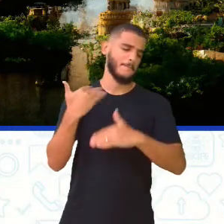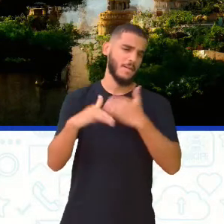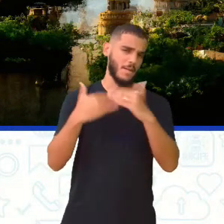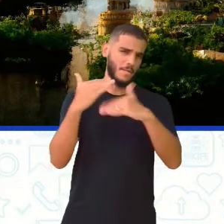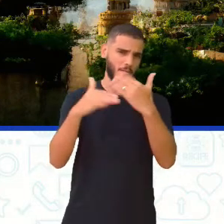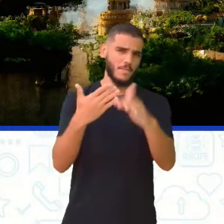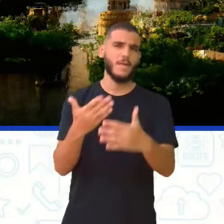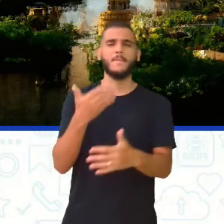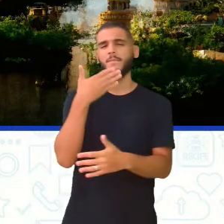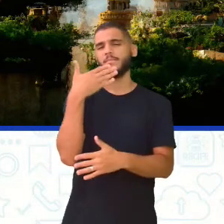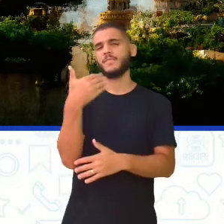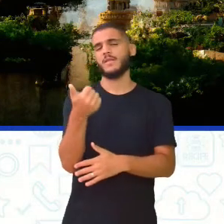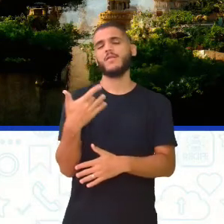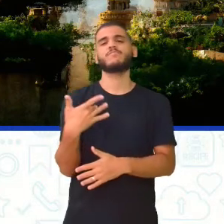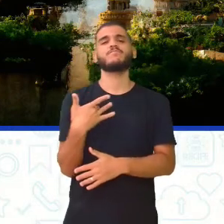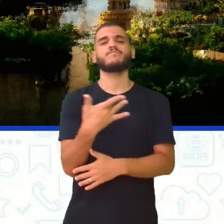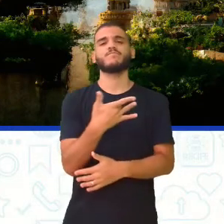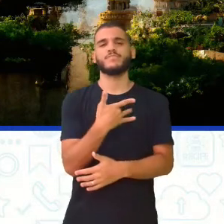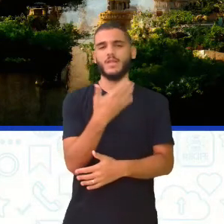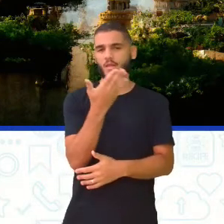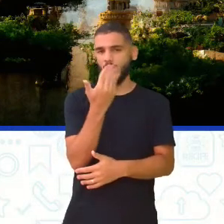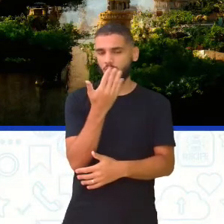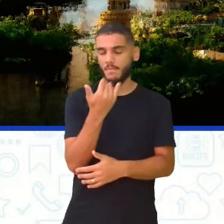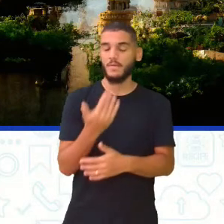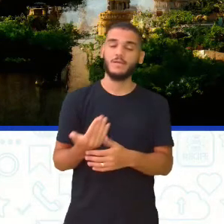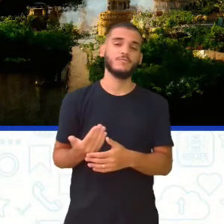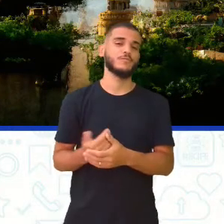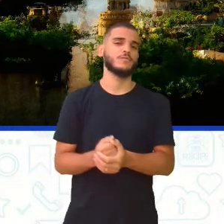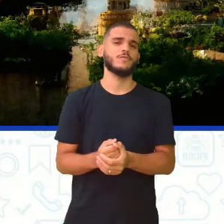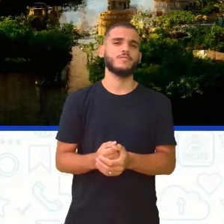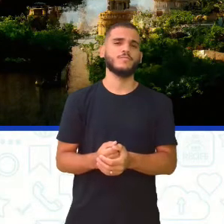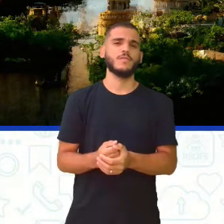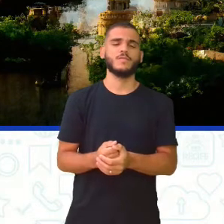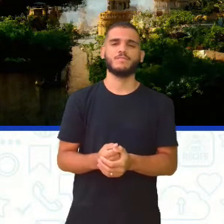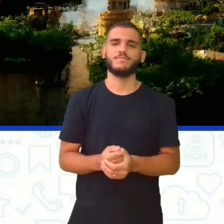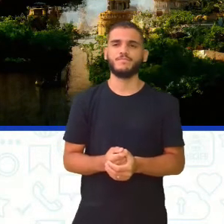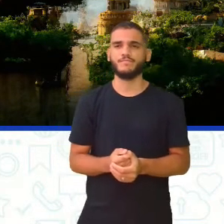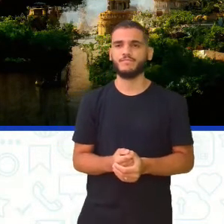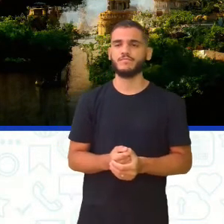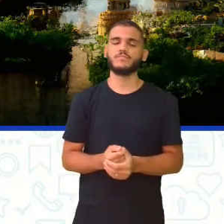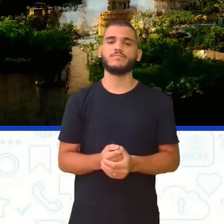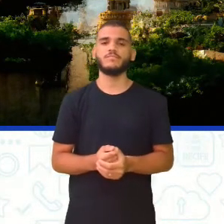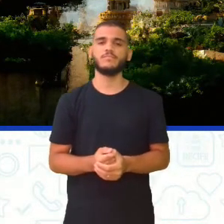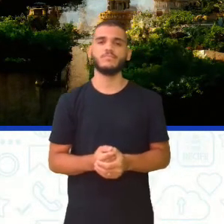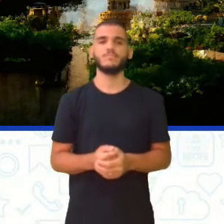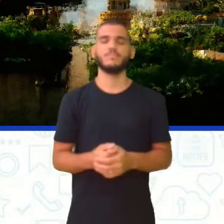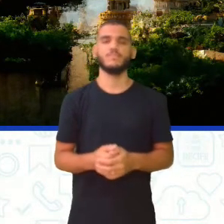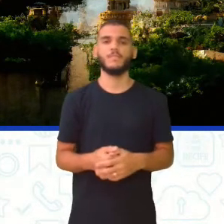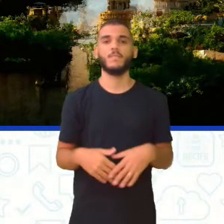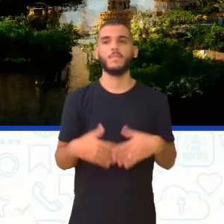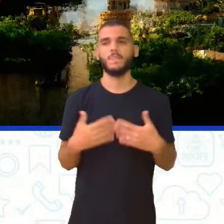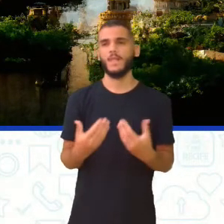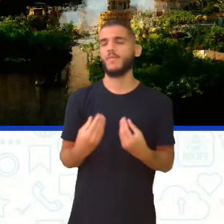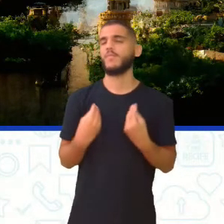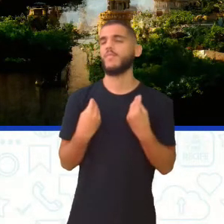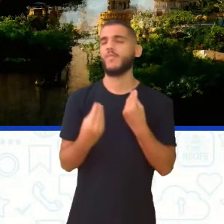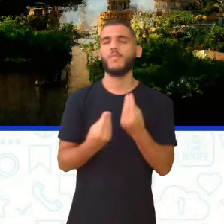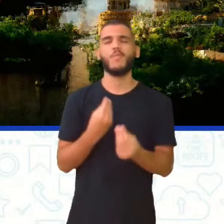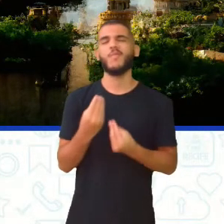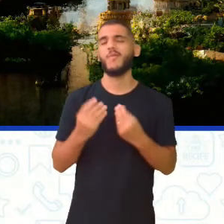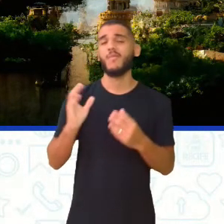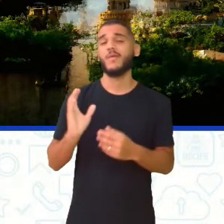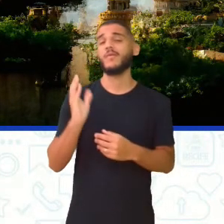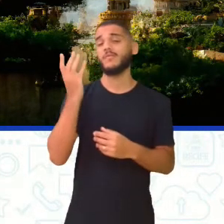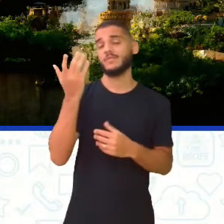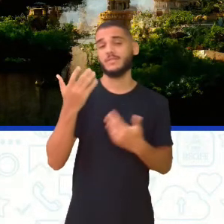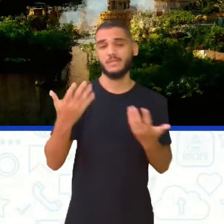essa questão de melhoramento no que diz respeito à alimentação há bastante tempo. Mas isso foi como? E aí,